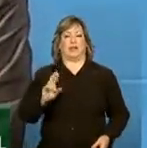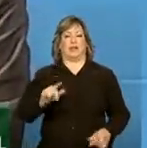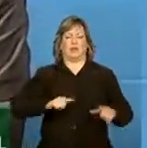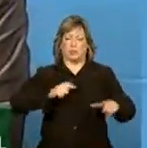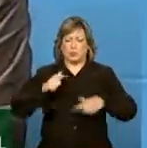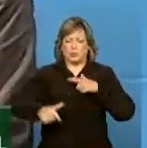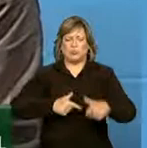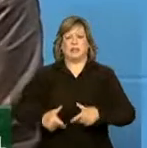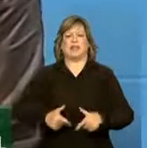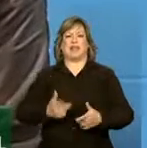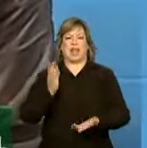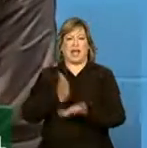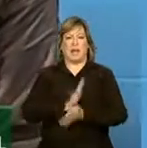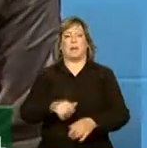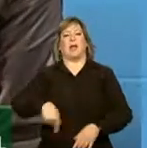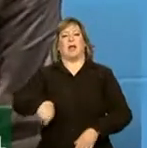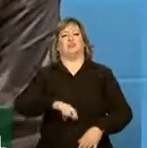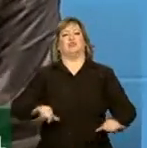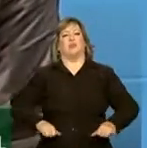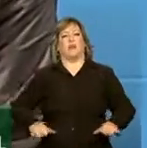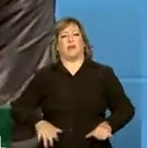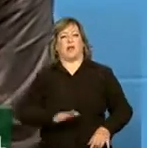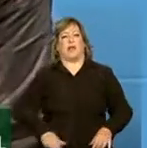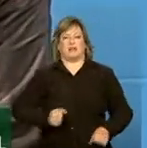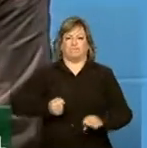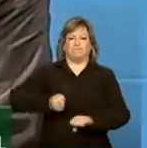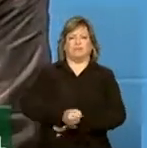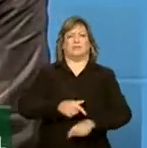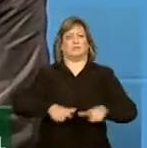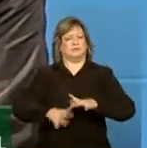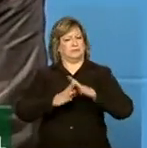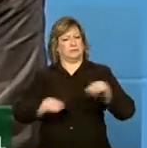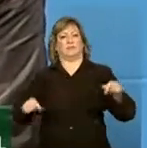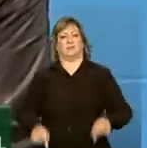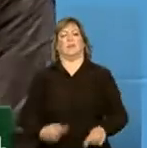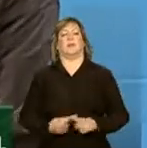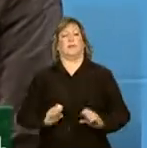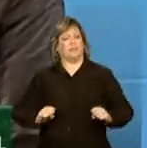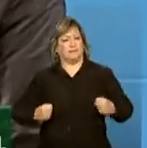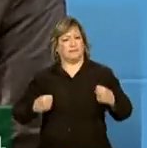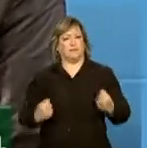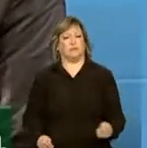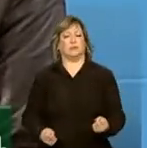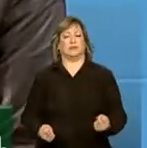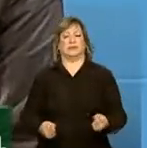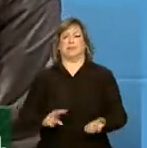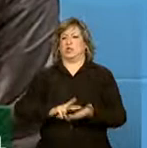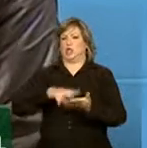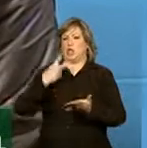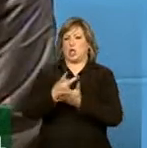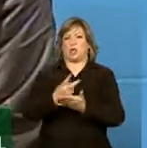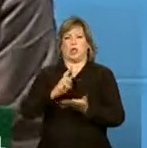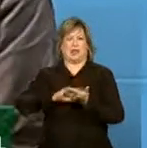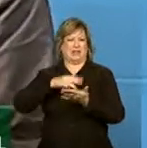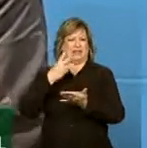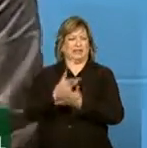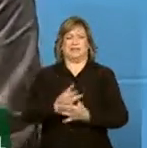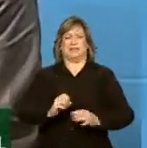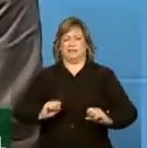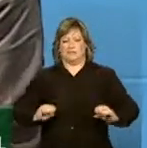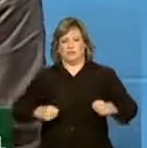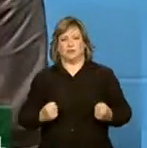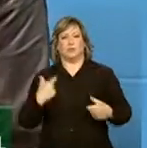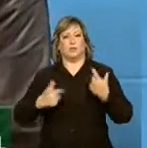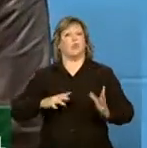trabalho infantil e por ter envidado esforços duplos e triplos numa luta